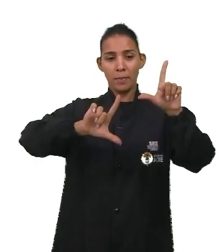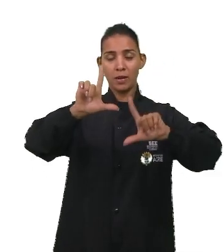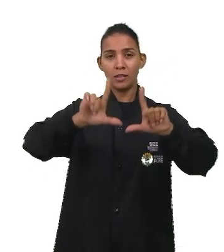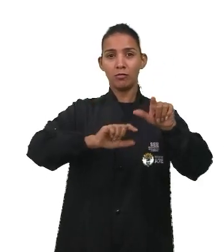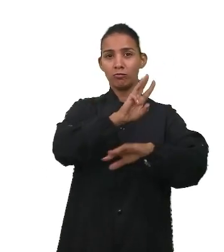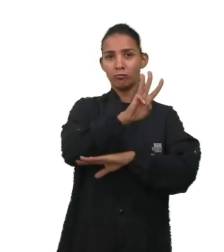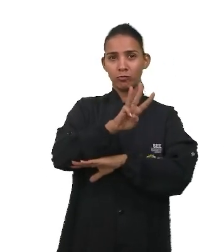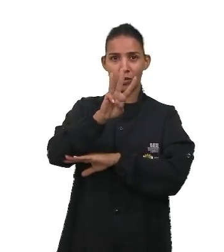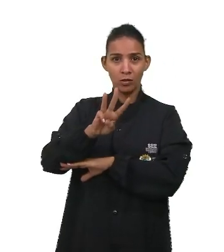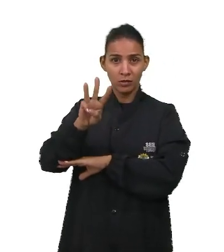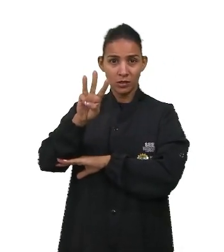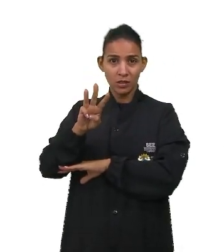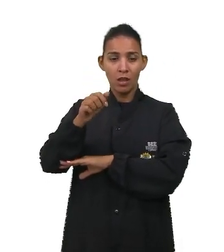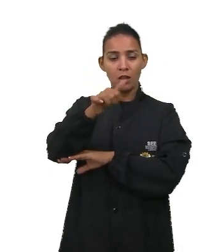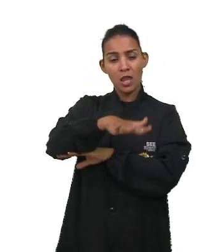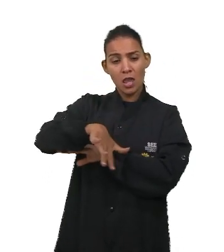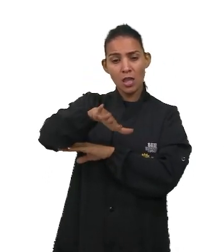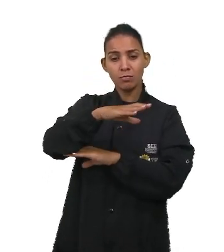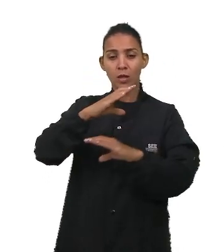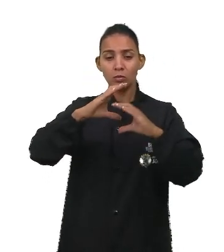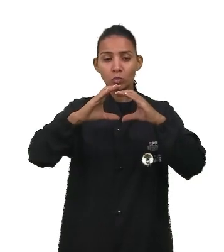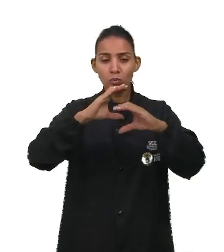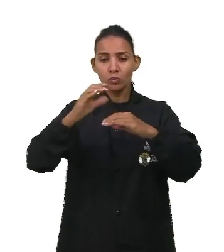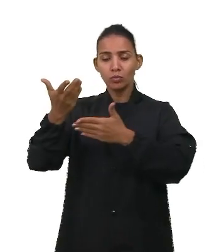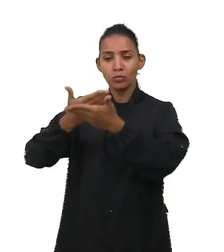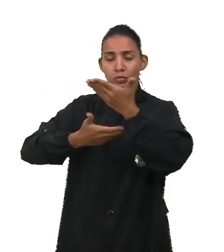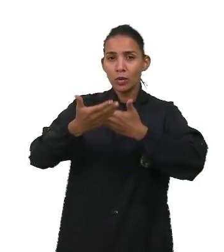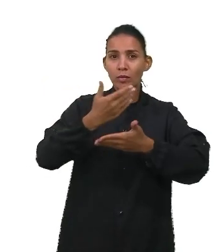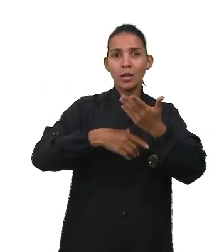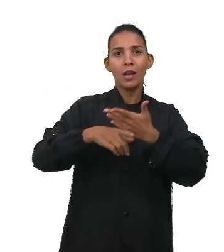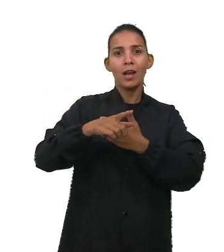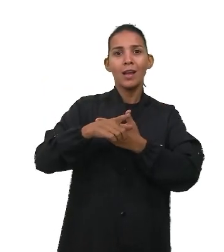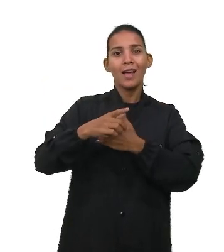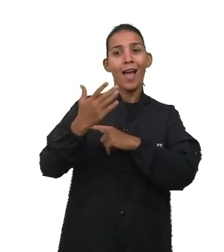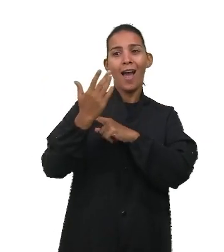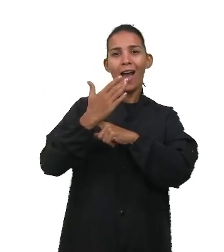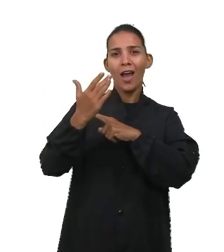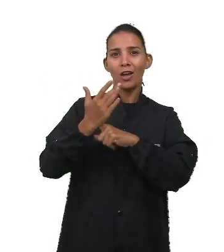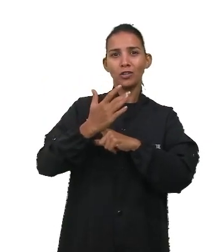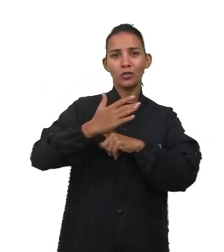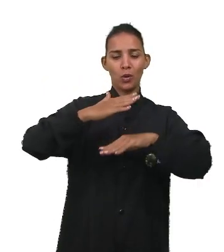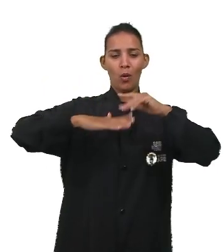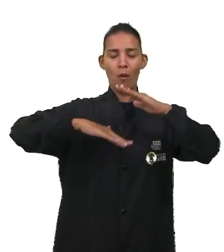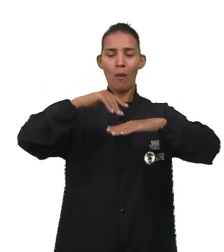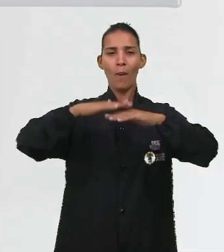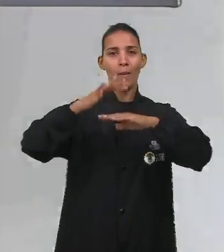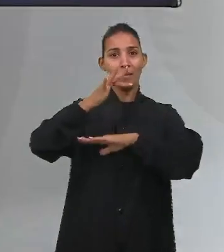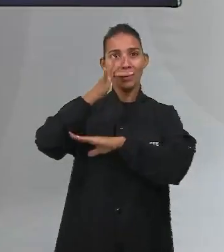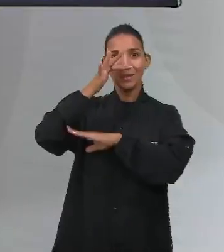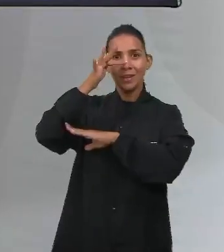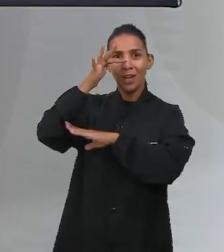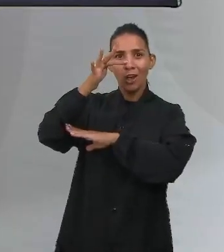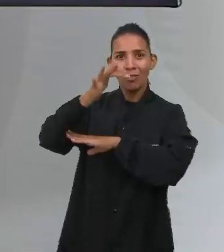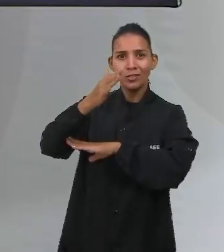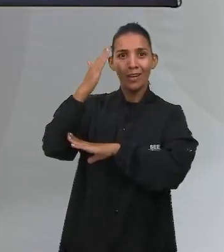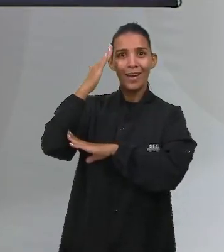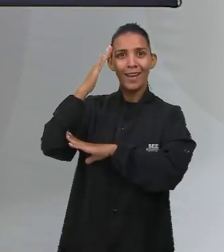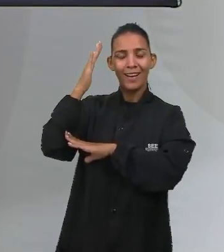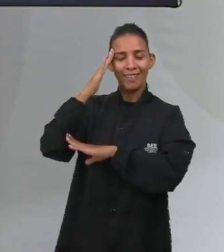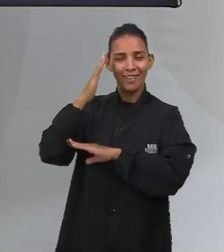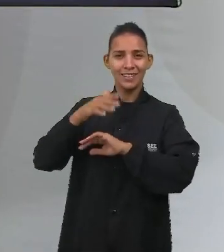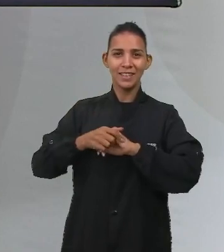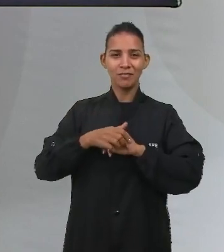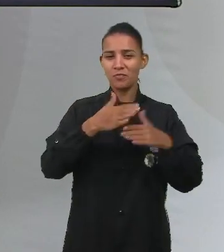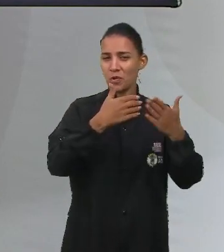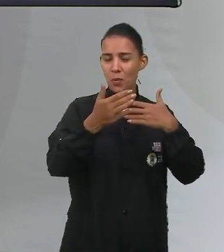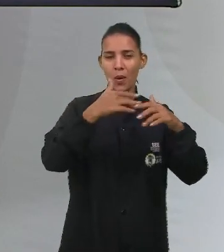coworking, facilitam a comunicação e a colaboração entre profissionais de diferentes lugares. Claro que